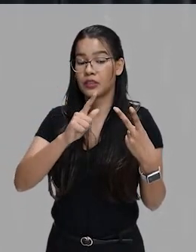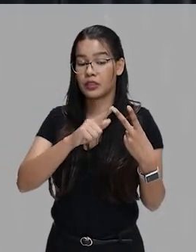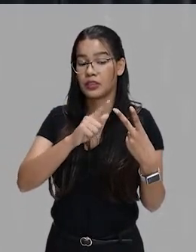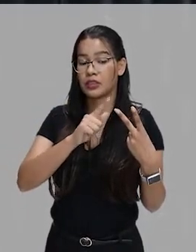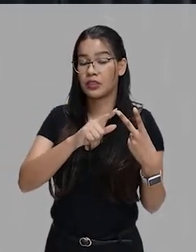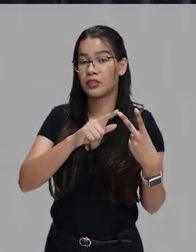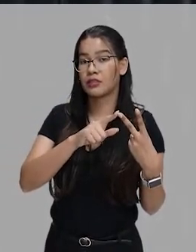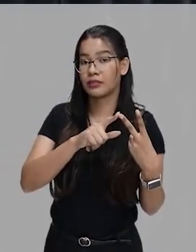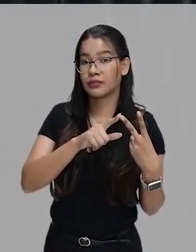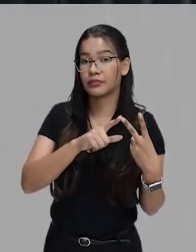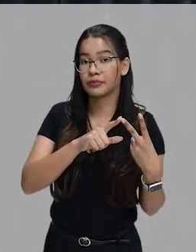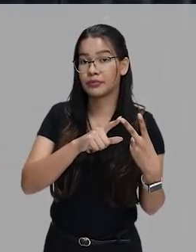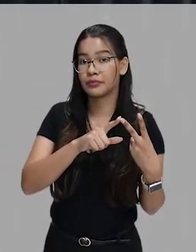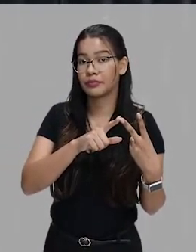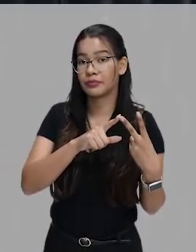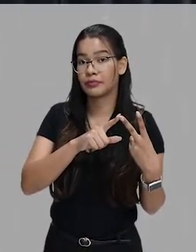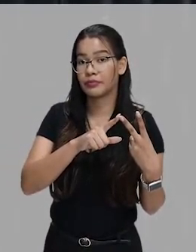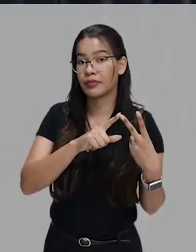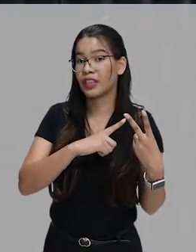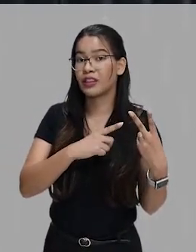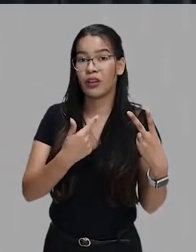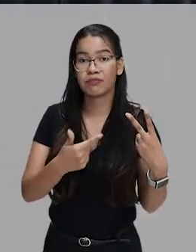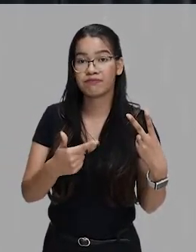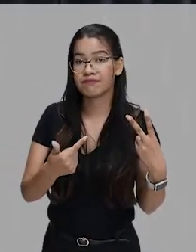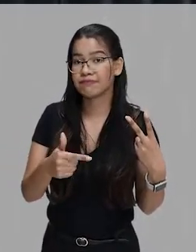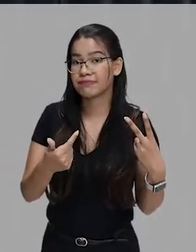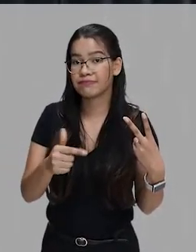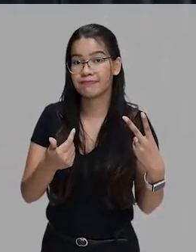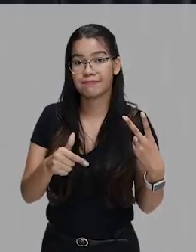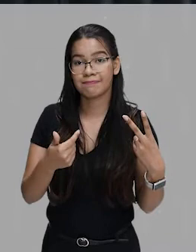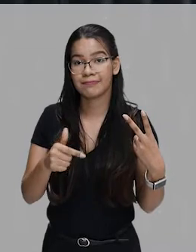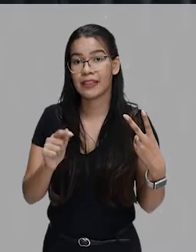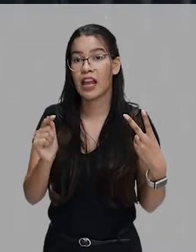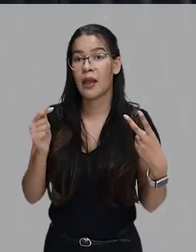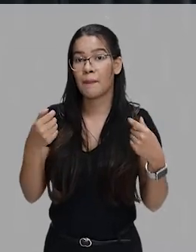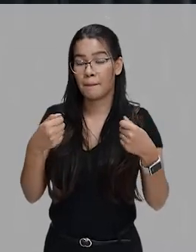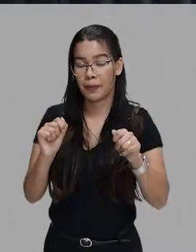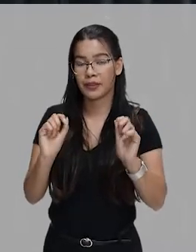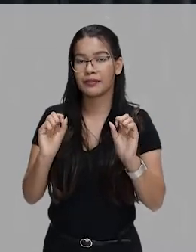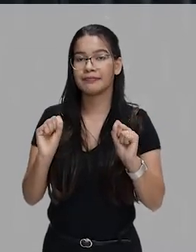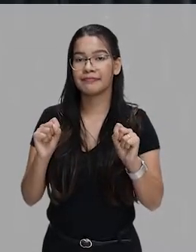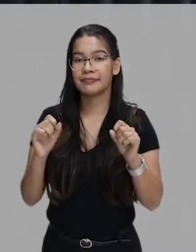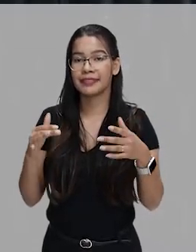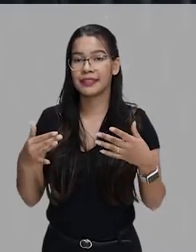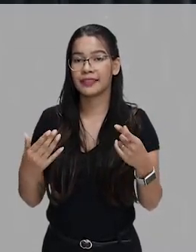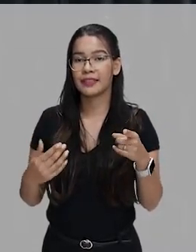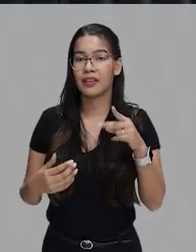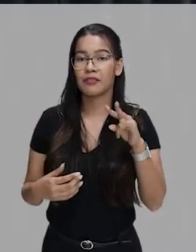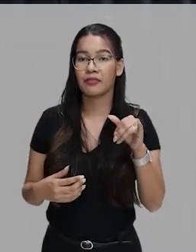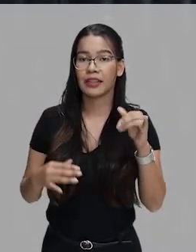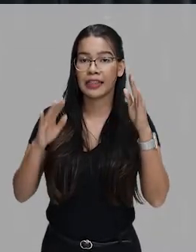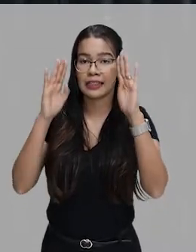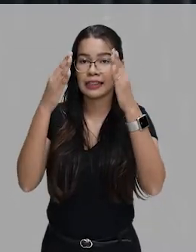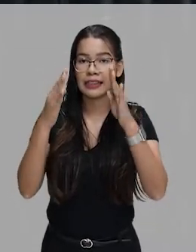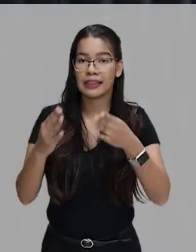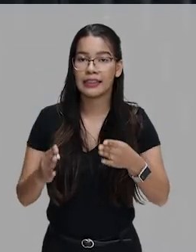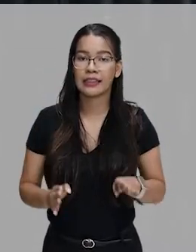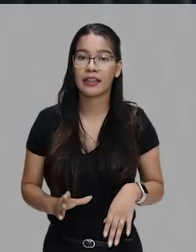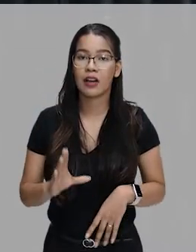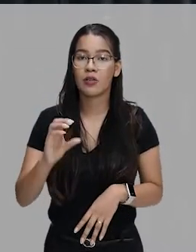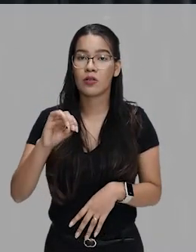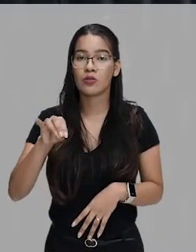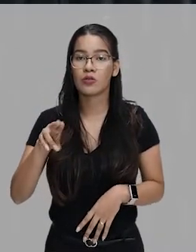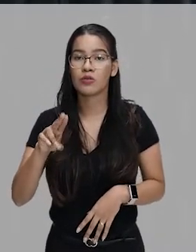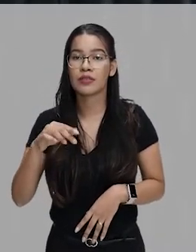a segunda, a próxima, não ter nenhuma oração iniciando, se é possível, tá certo? Então, aqui você vai analisar, a conjunção